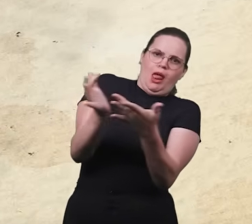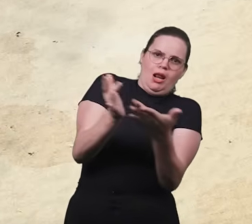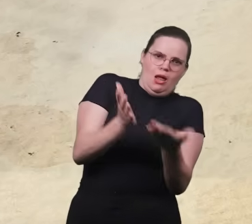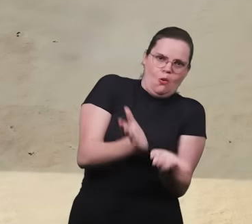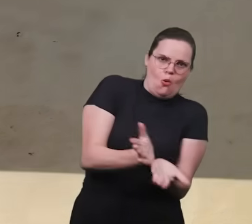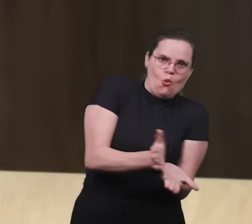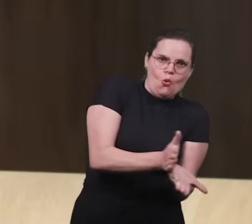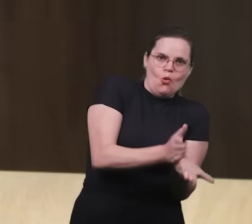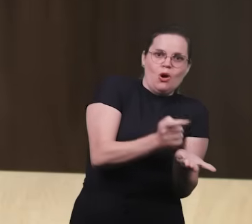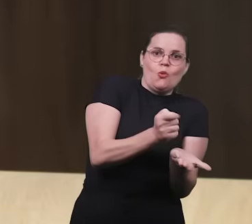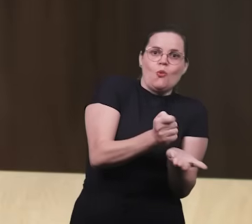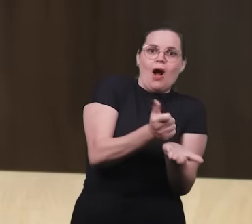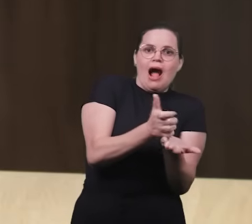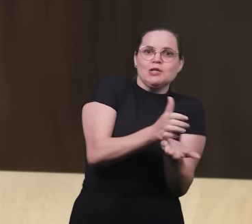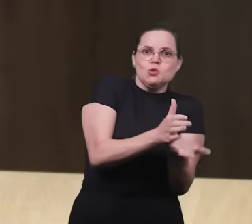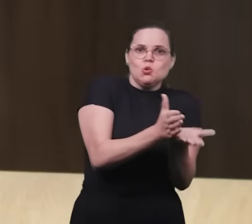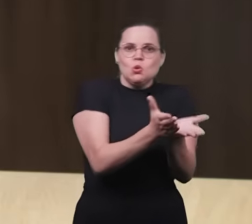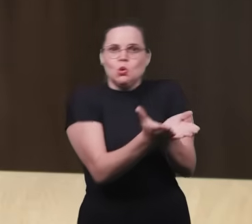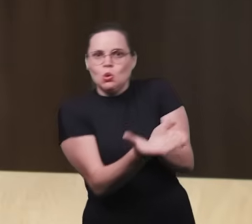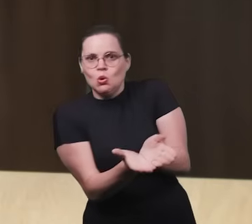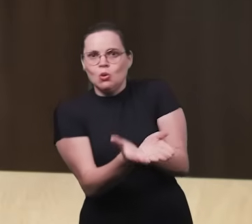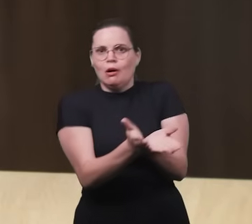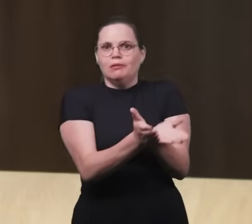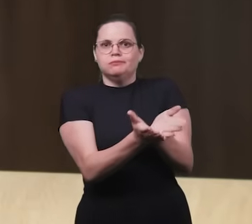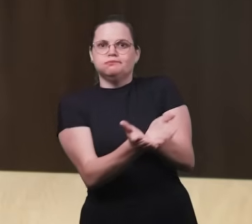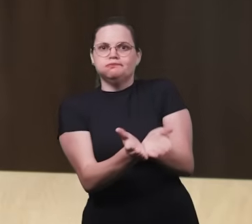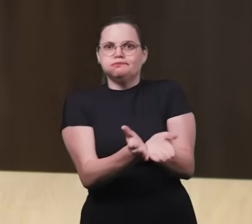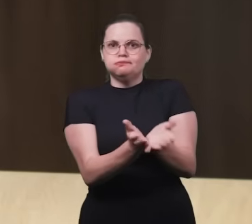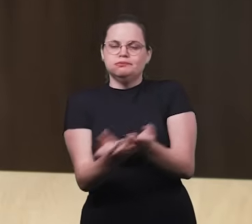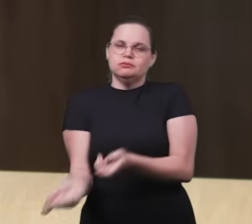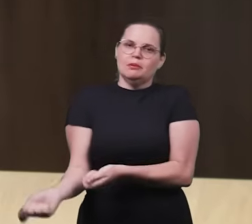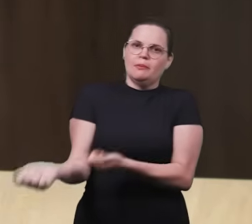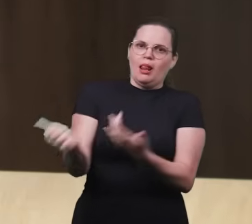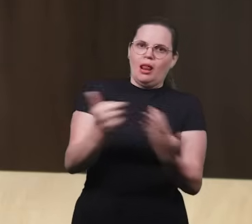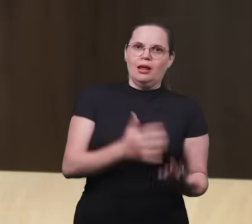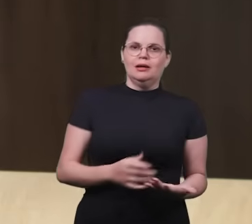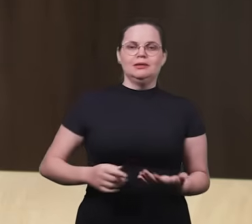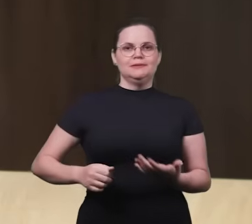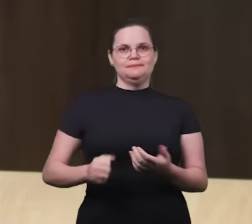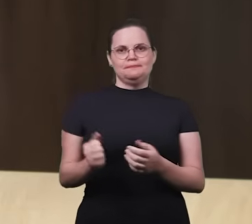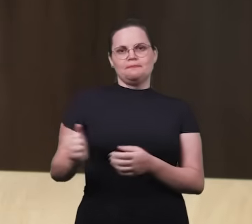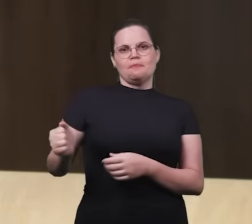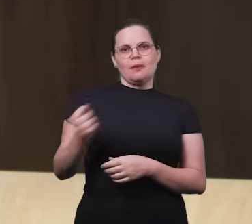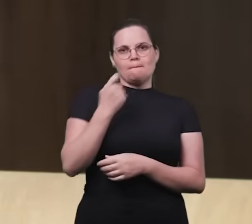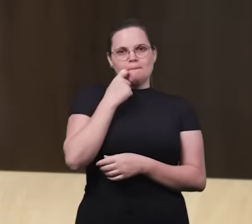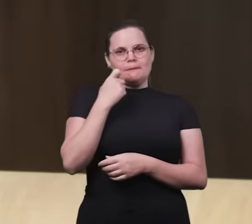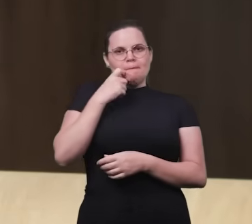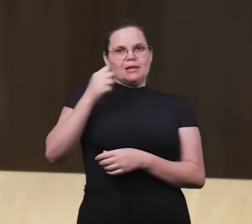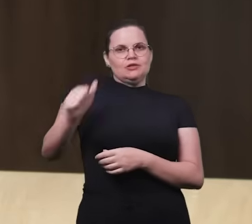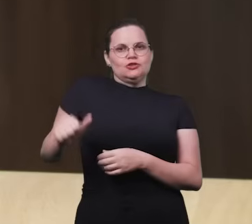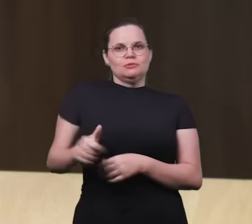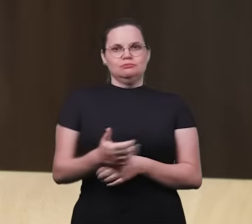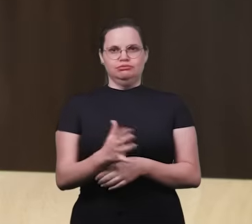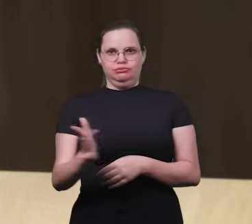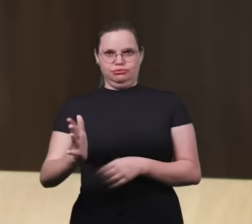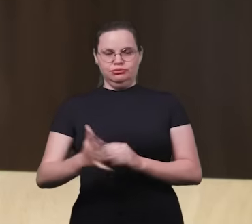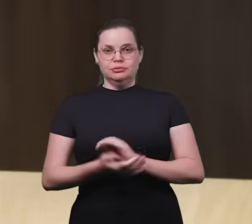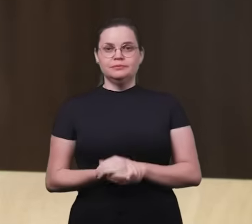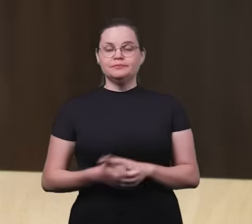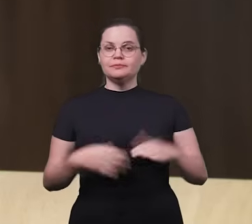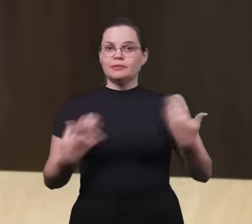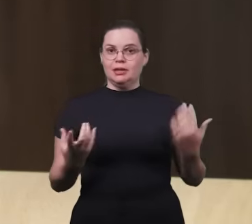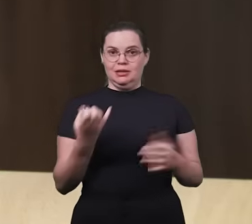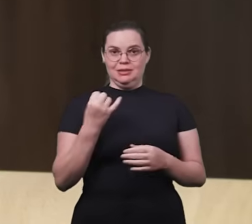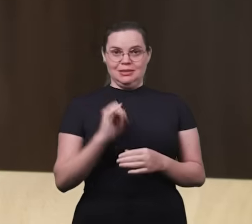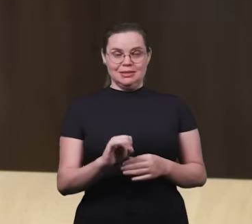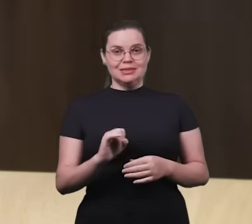pique." Ou seja, o trabalho de Pedro sem Jesus não teve resultado nenhum, mas